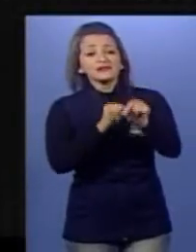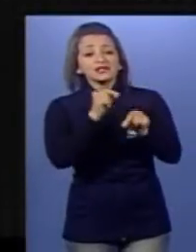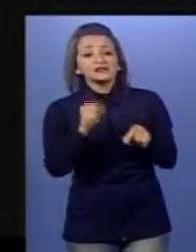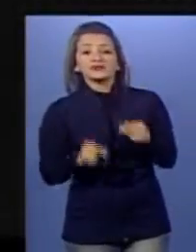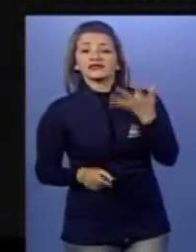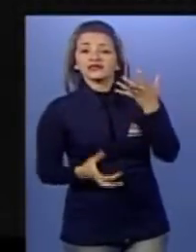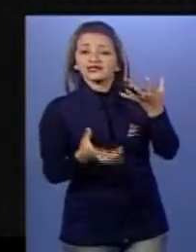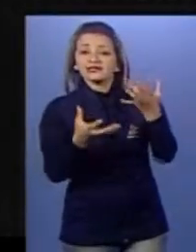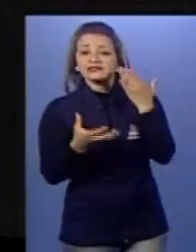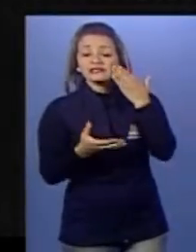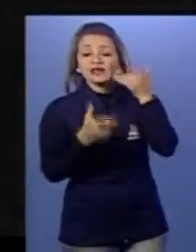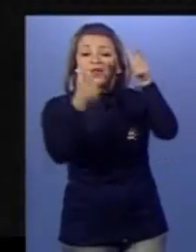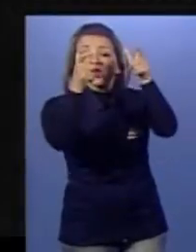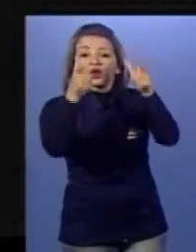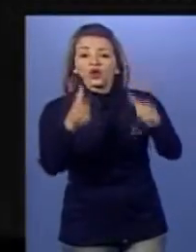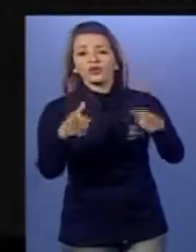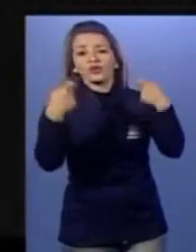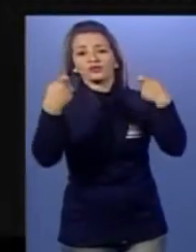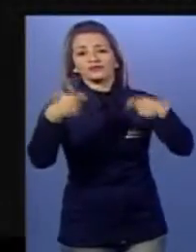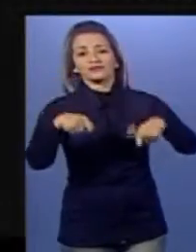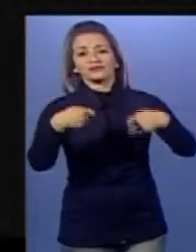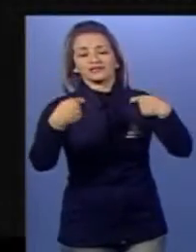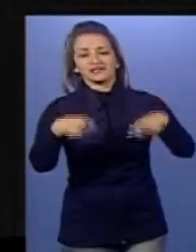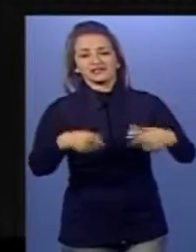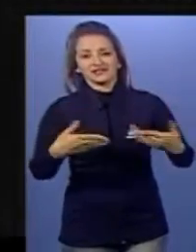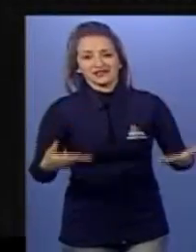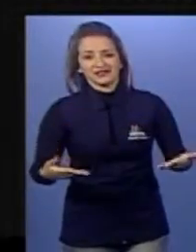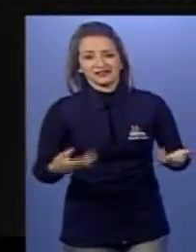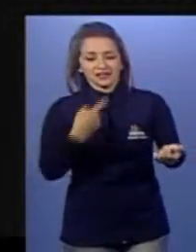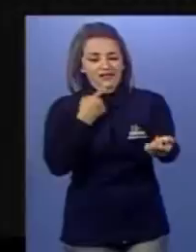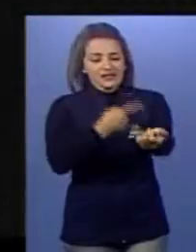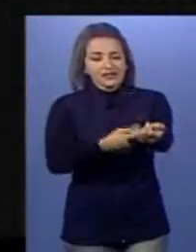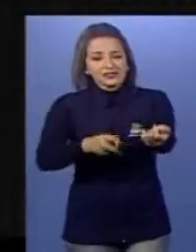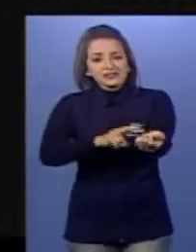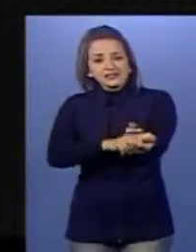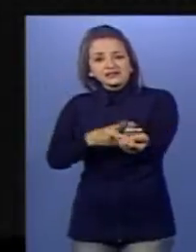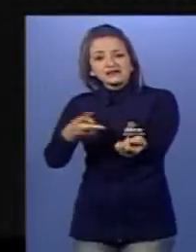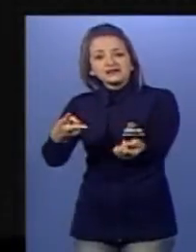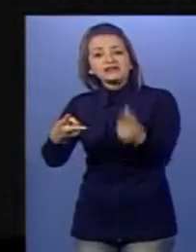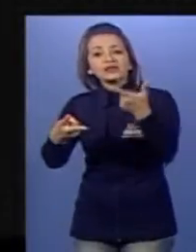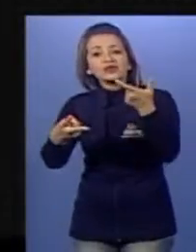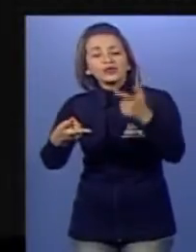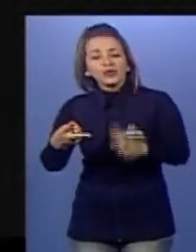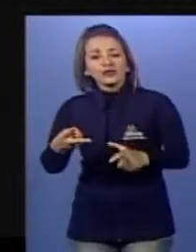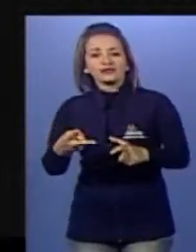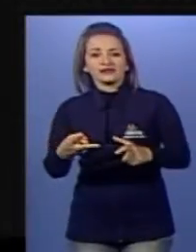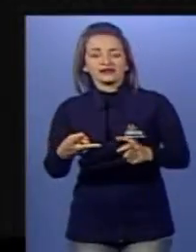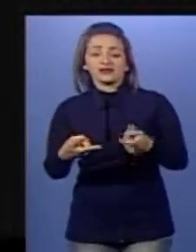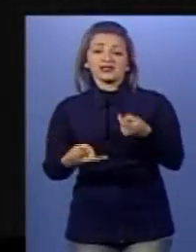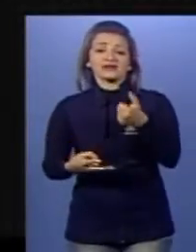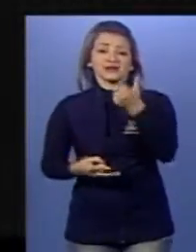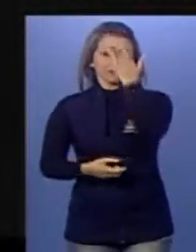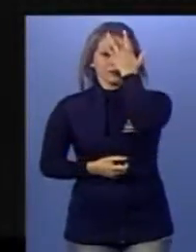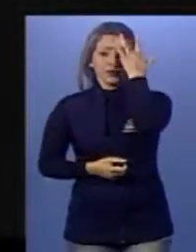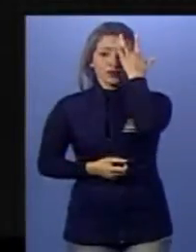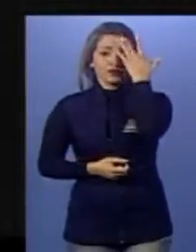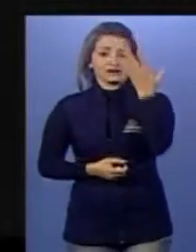doar sangue nas regiões que têm menor número de doadores